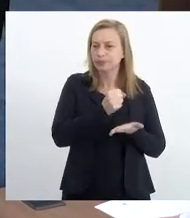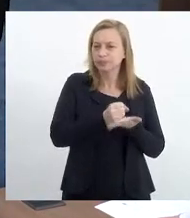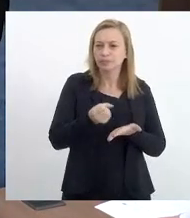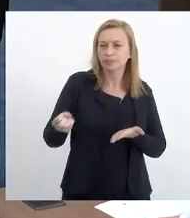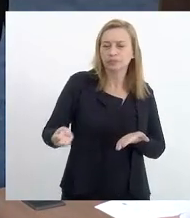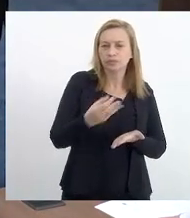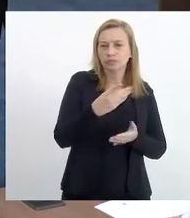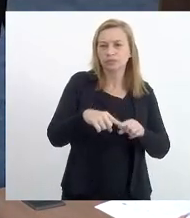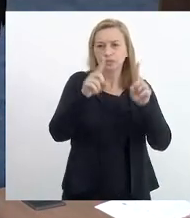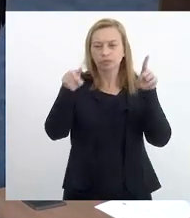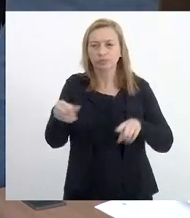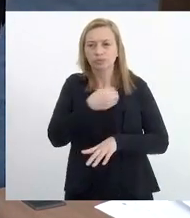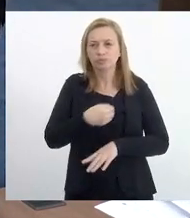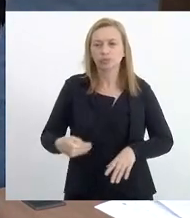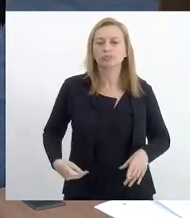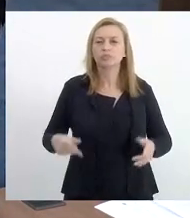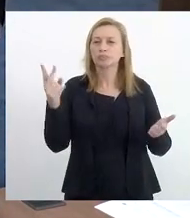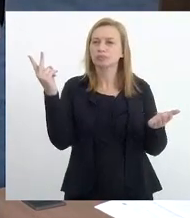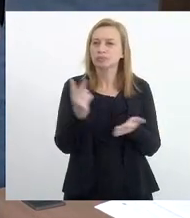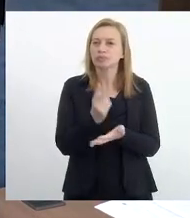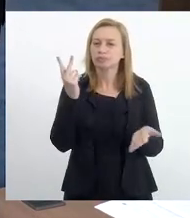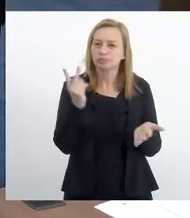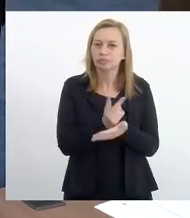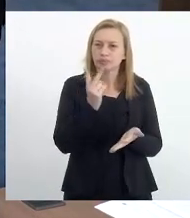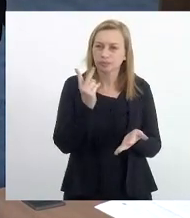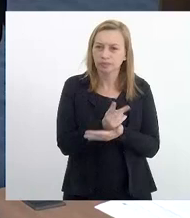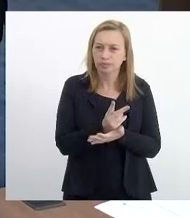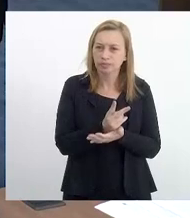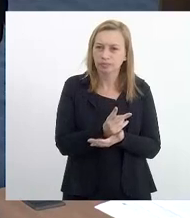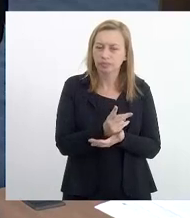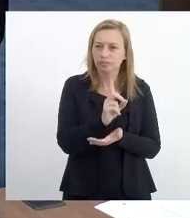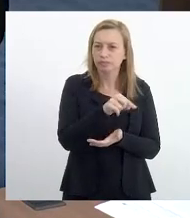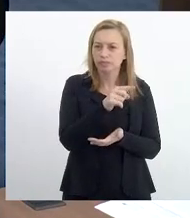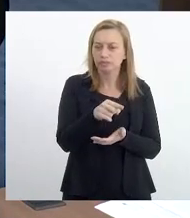servidores públicos, mesmo havendo vacância do cargo.